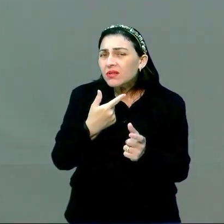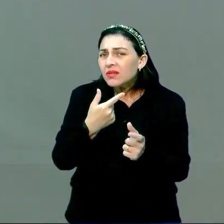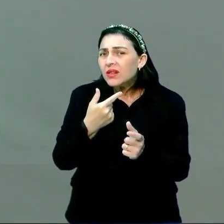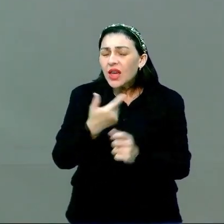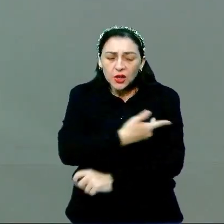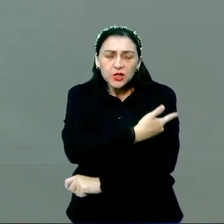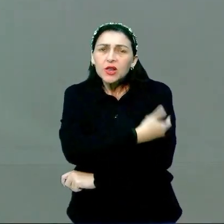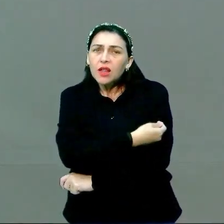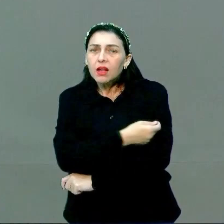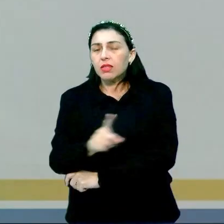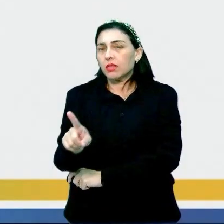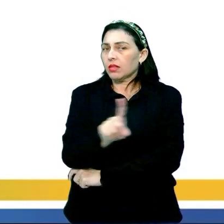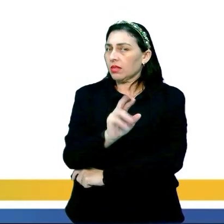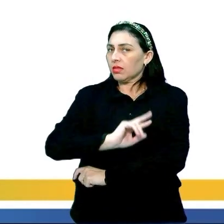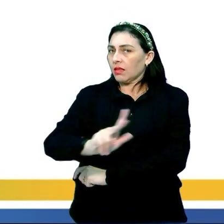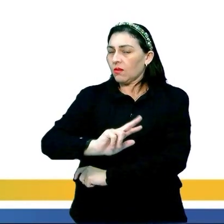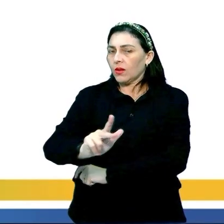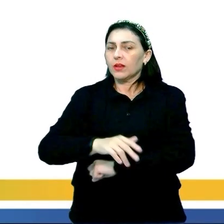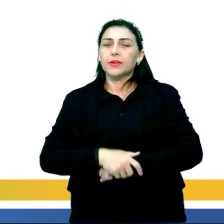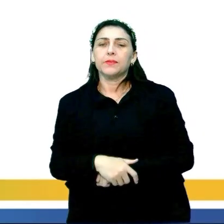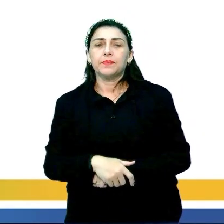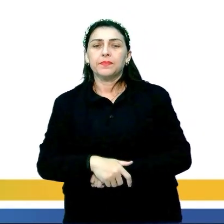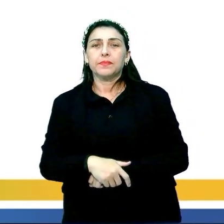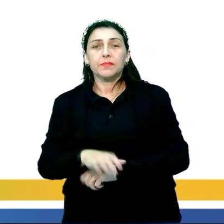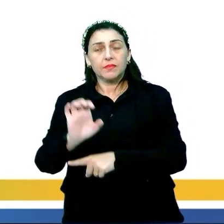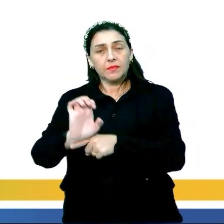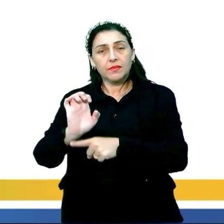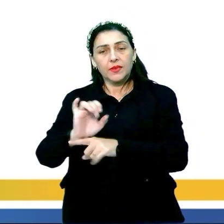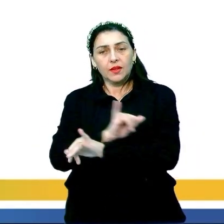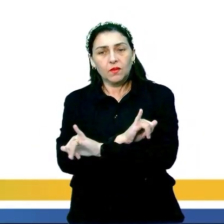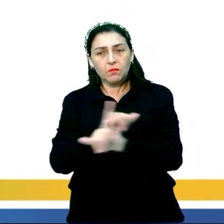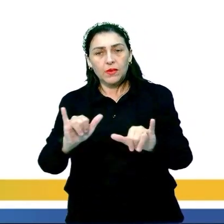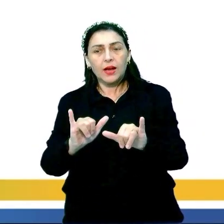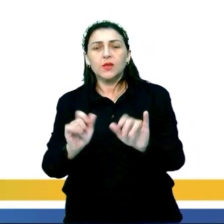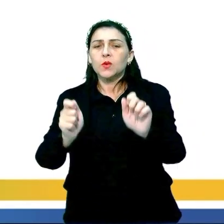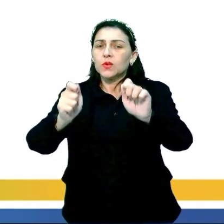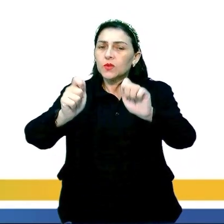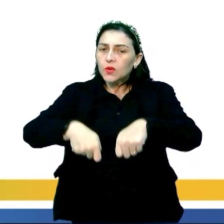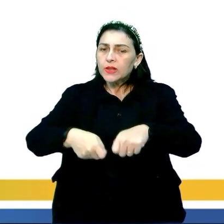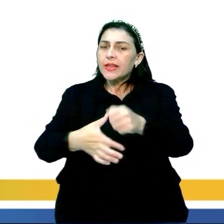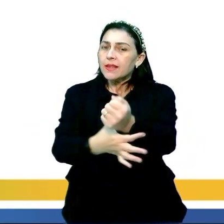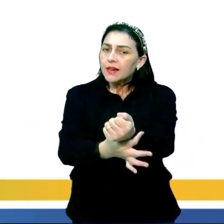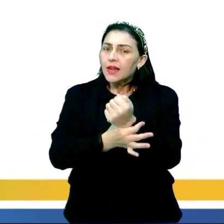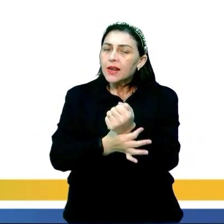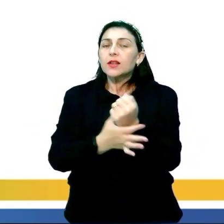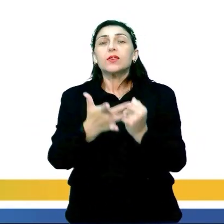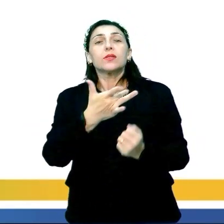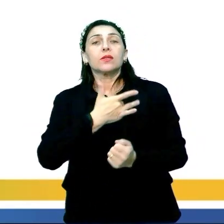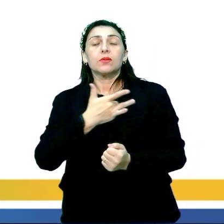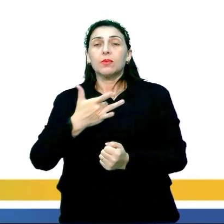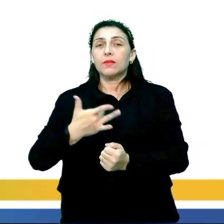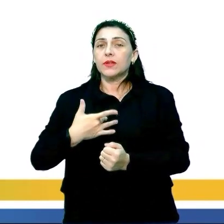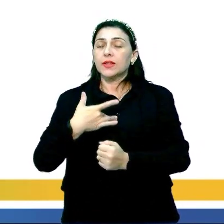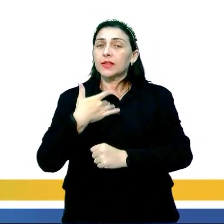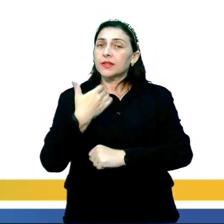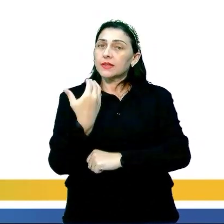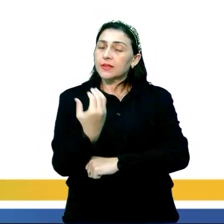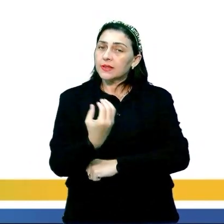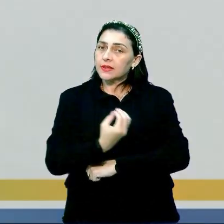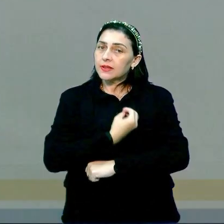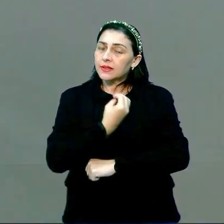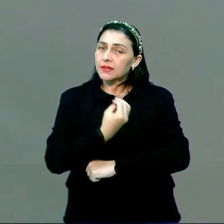de injetar? Não, né? Então vamos à letra E. Informar as condições para garantir uma